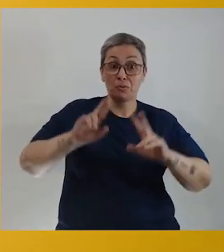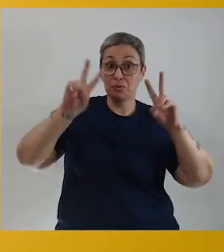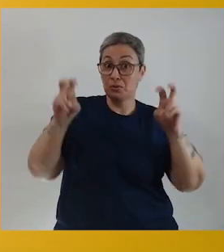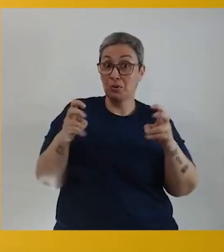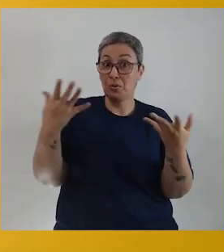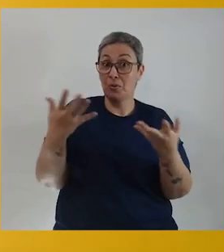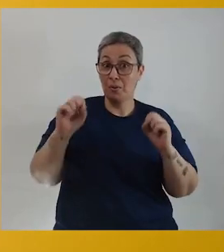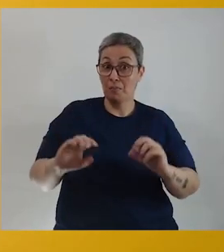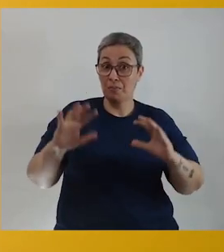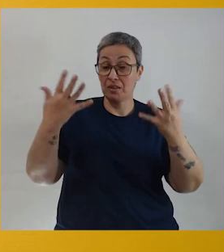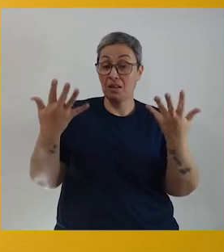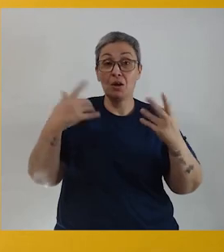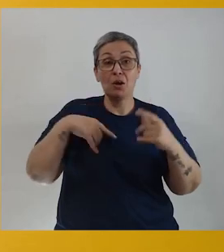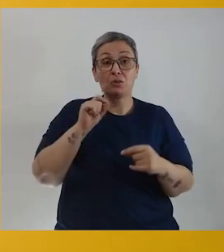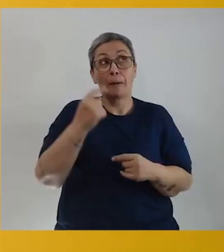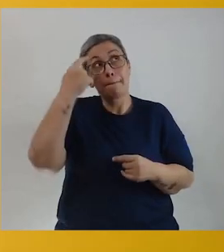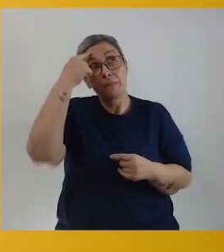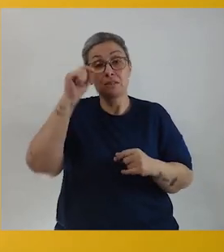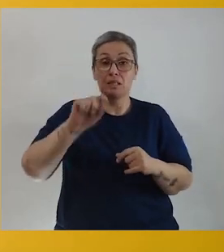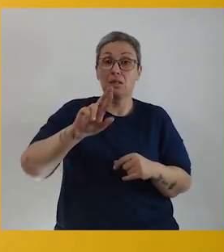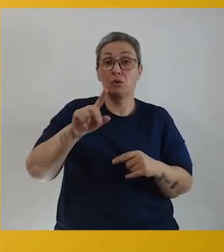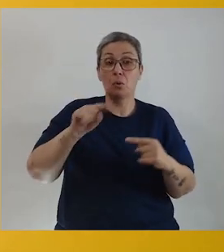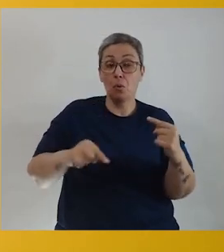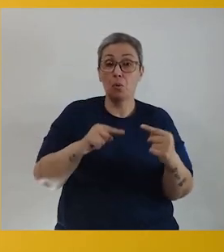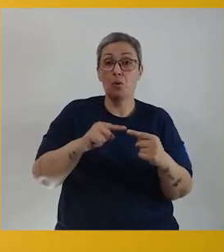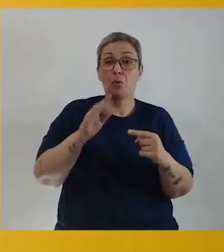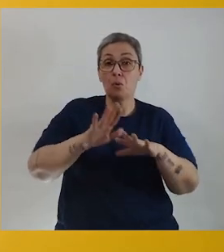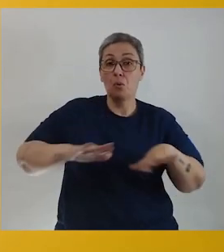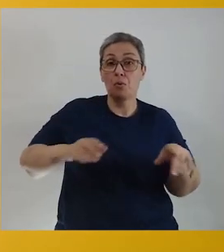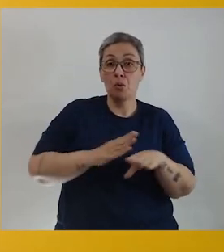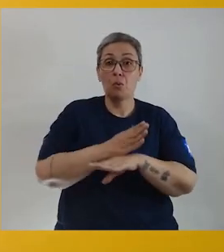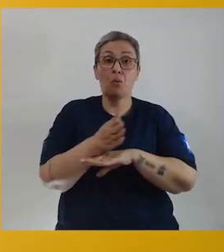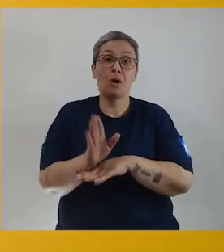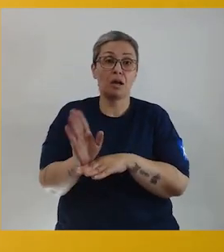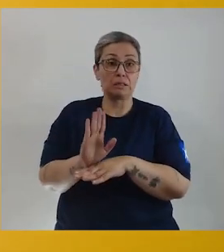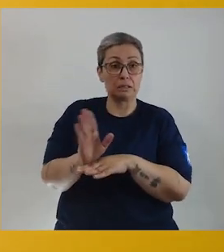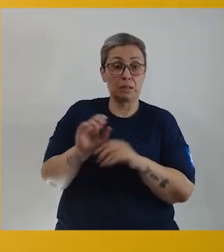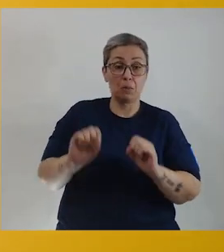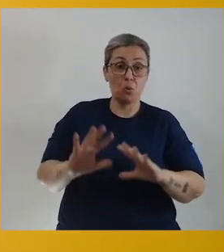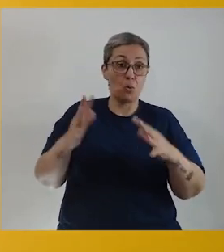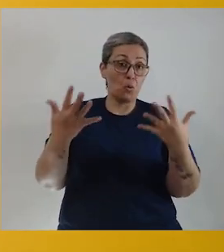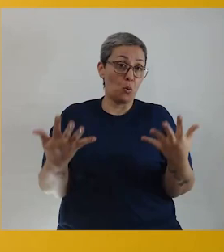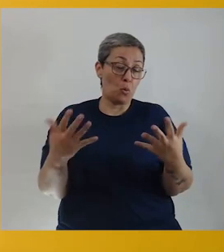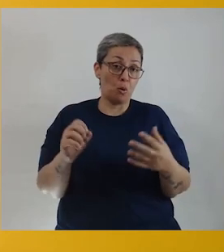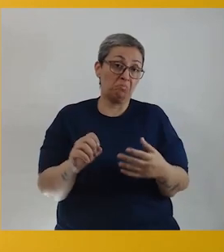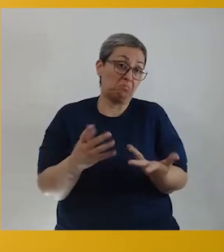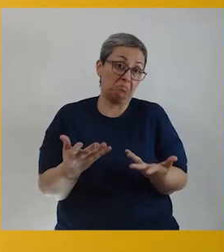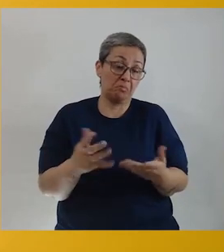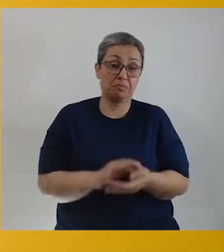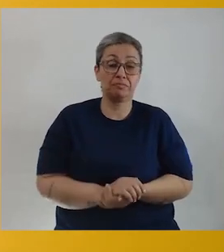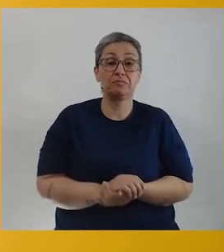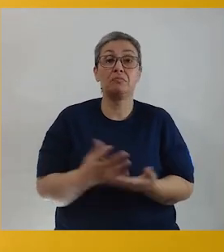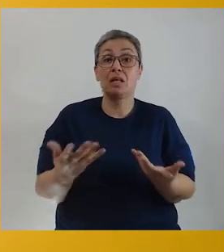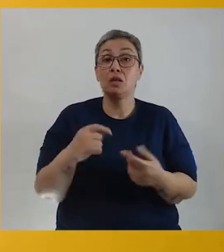respeito deste evento. Nós não pensamos como objetivo a criança ir assistir a um espetáculo ou